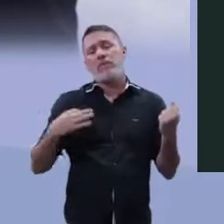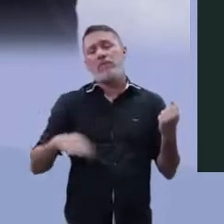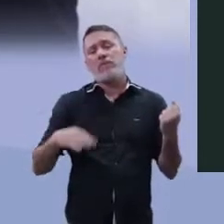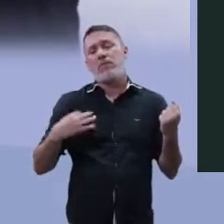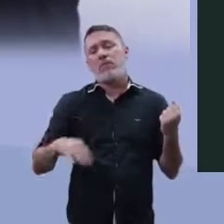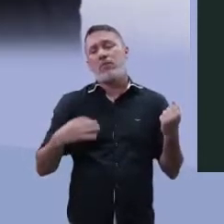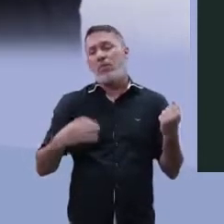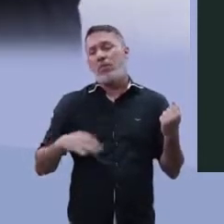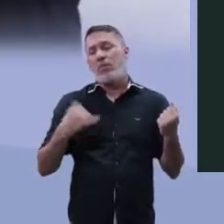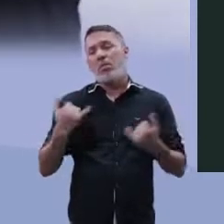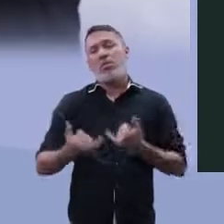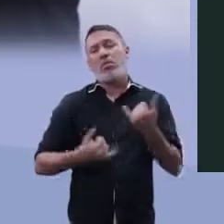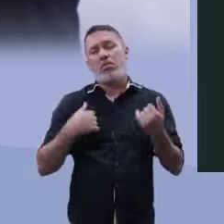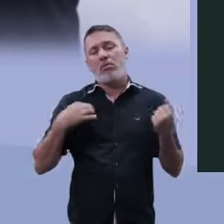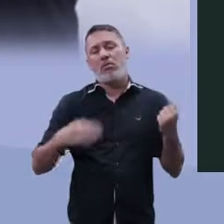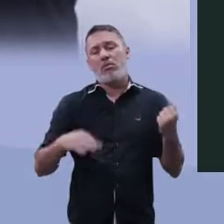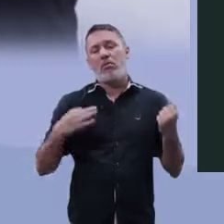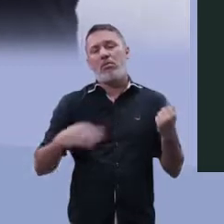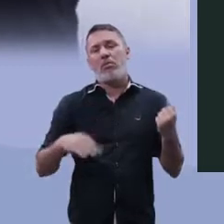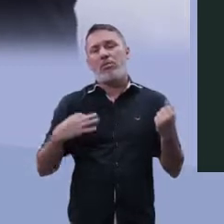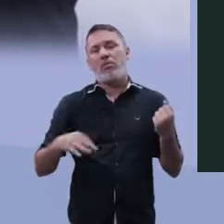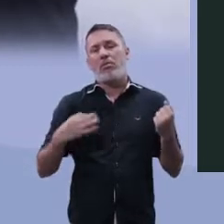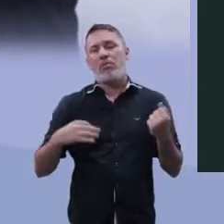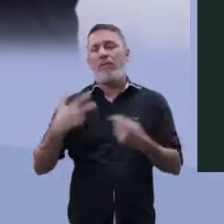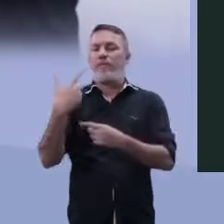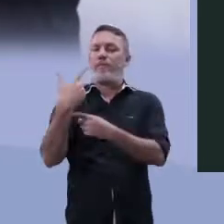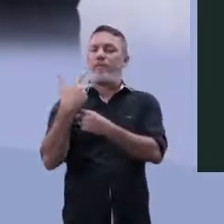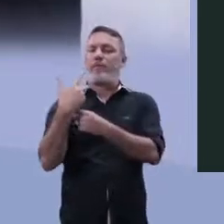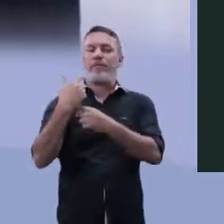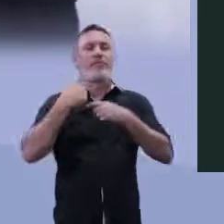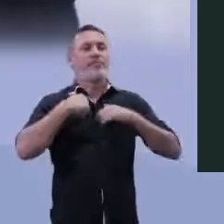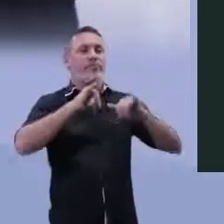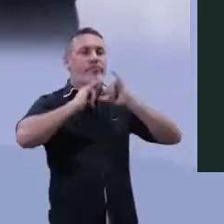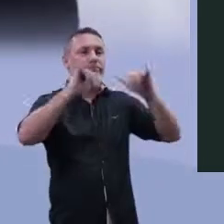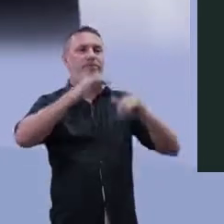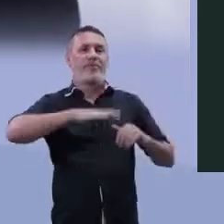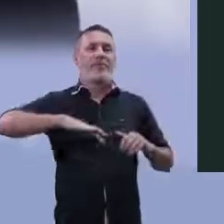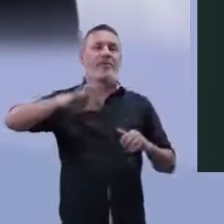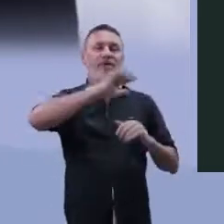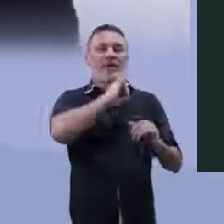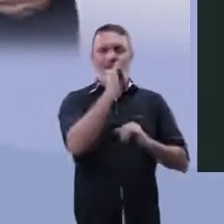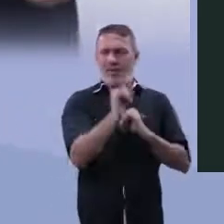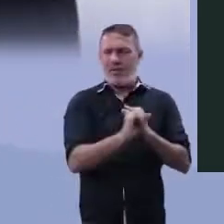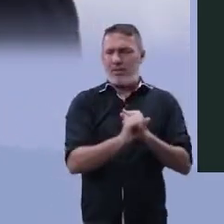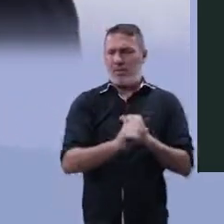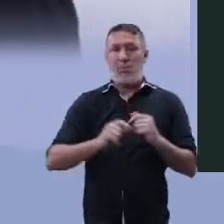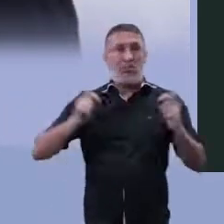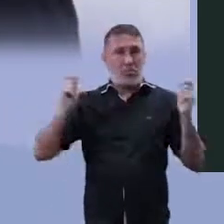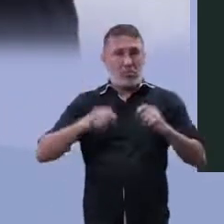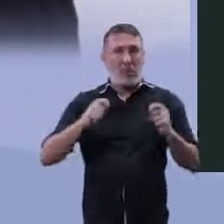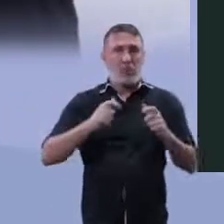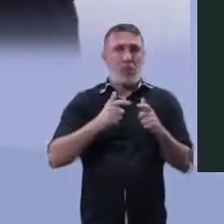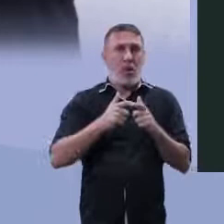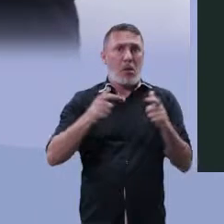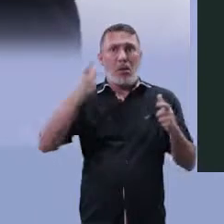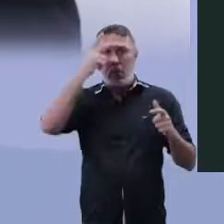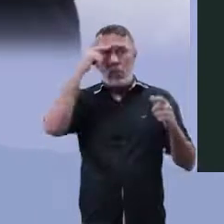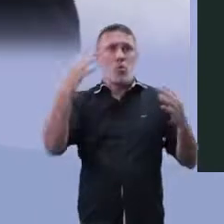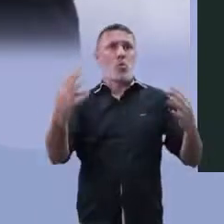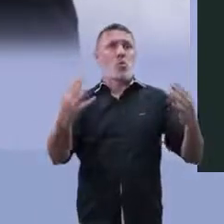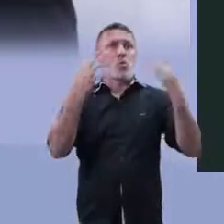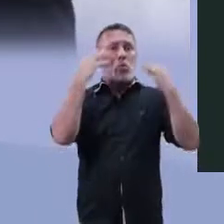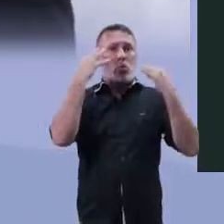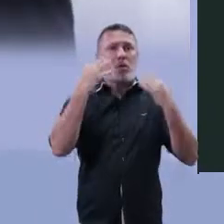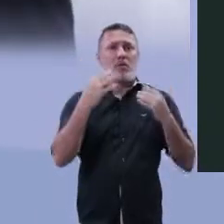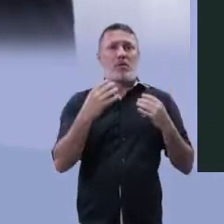e mal ainda, né? Mas eu vou lá, quando começa a dedilhar, gravo, como eu estou fazendo com vocês, e aí publico na rede. Posso